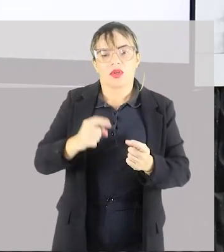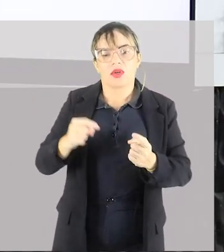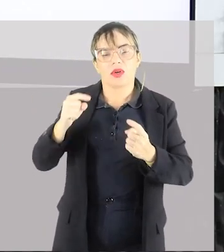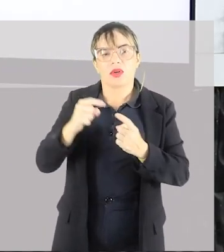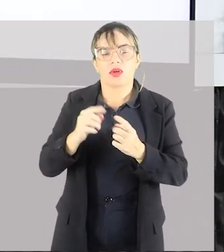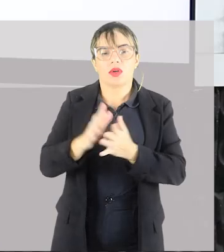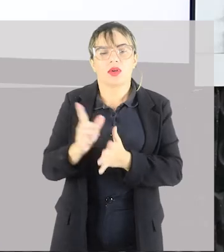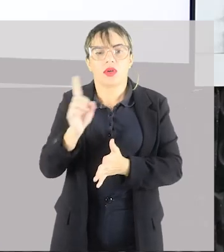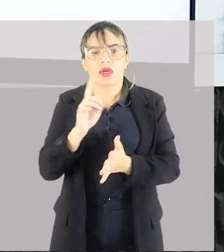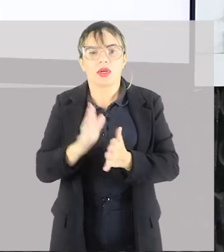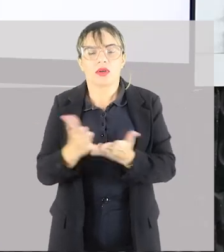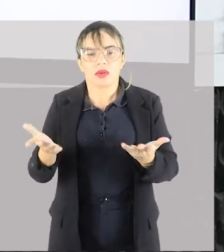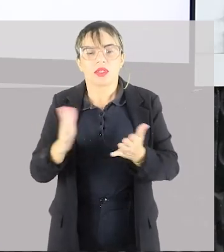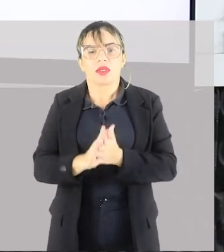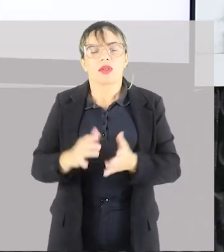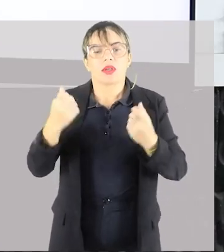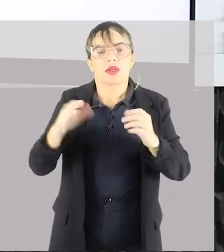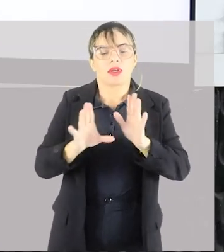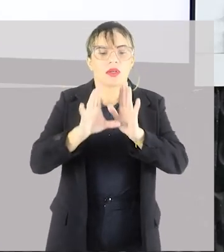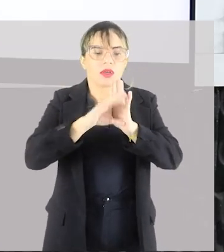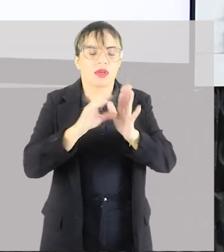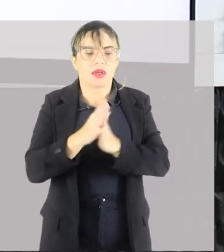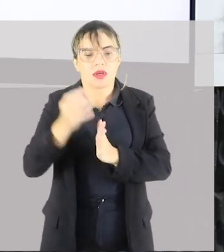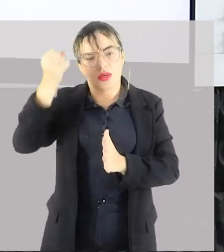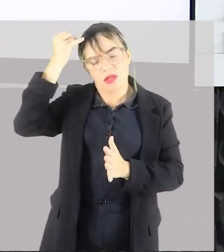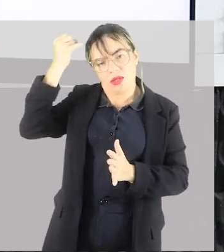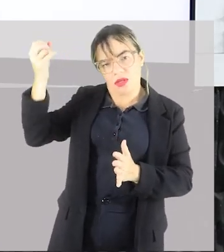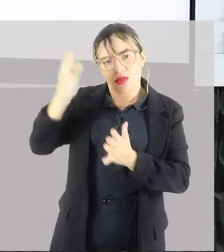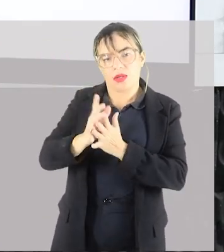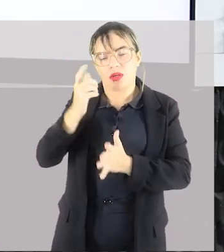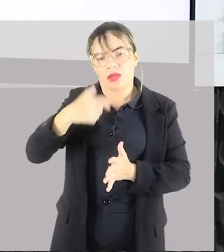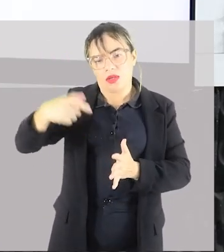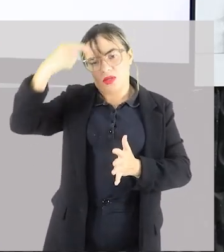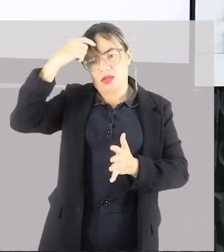você criar um conceito, uma ideia sobre ela e pensar sobre ela.